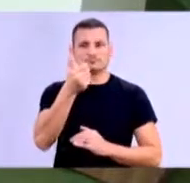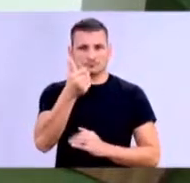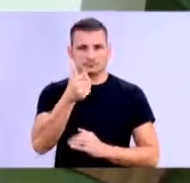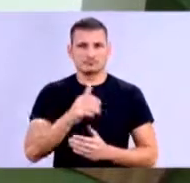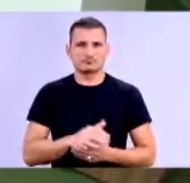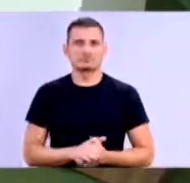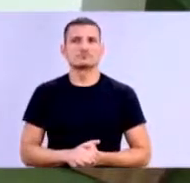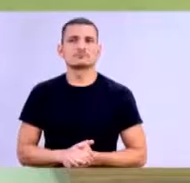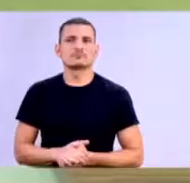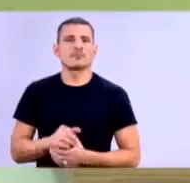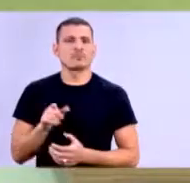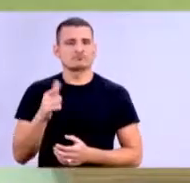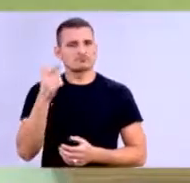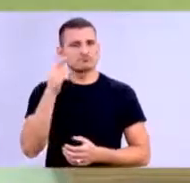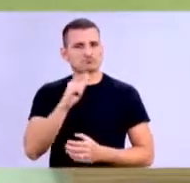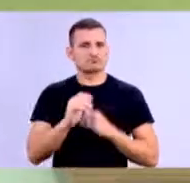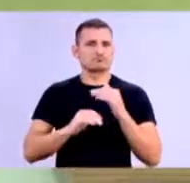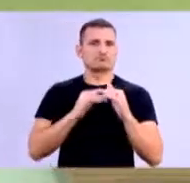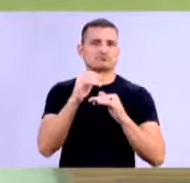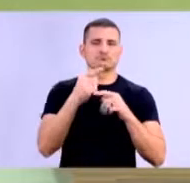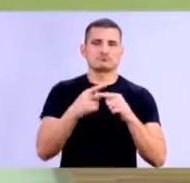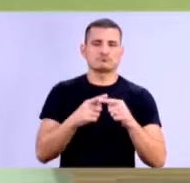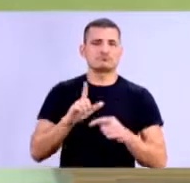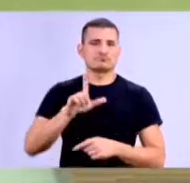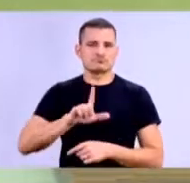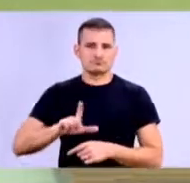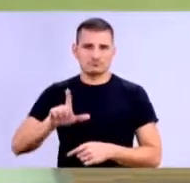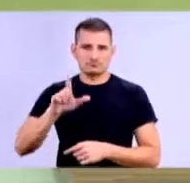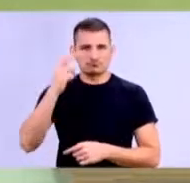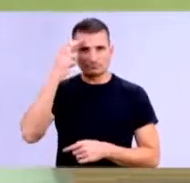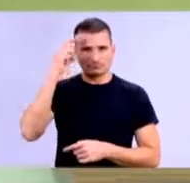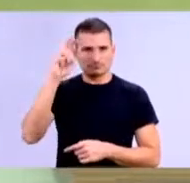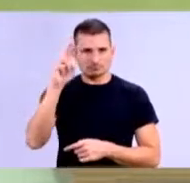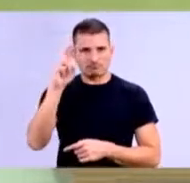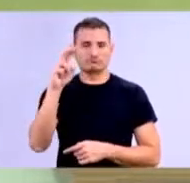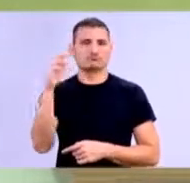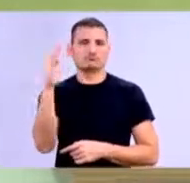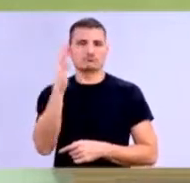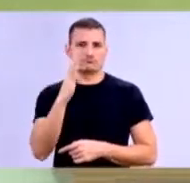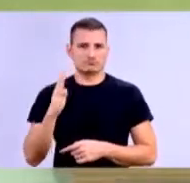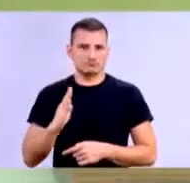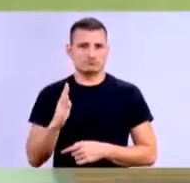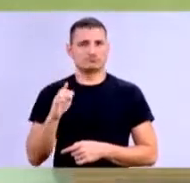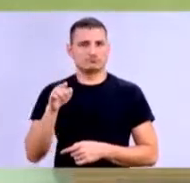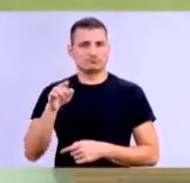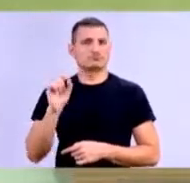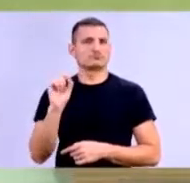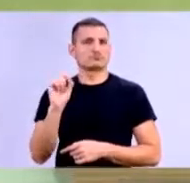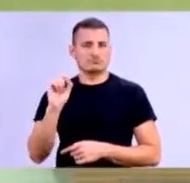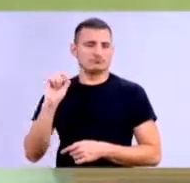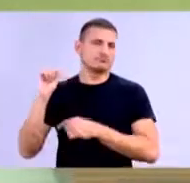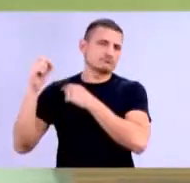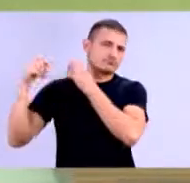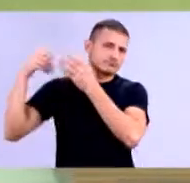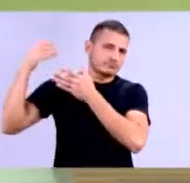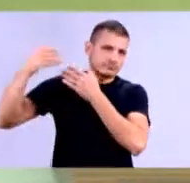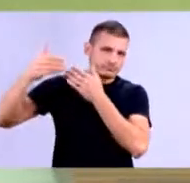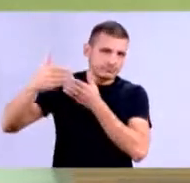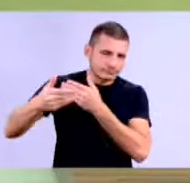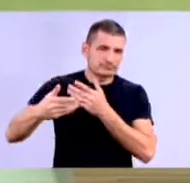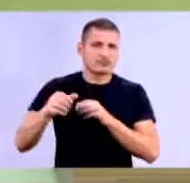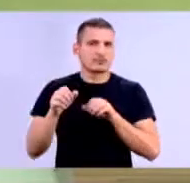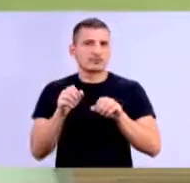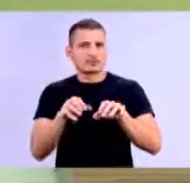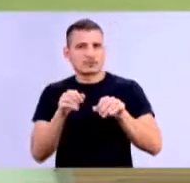desenvolver melhor porque na literatura, culturalmente, o Brasil ele vem de uma educação que é muito